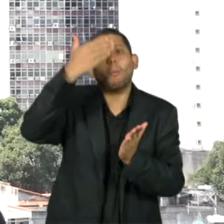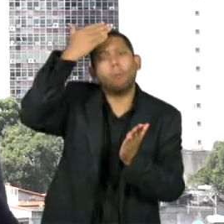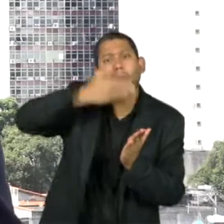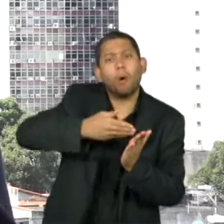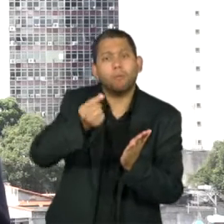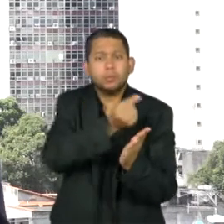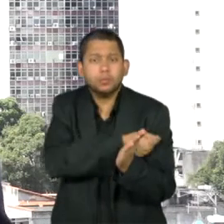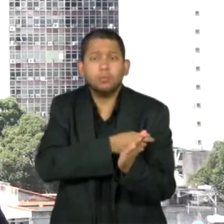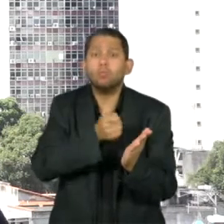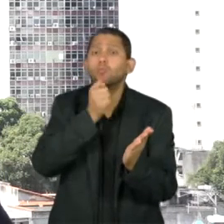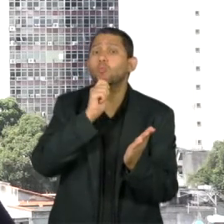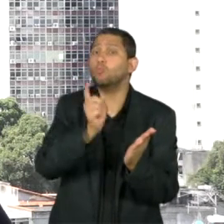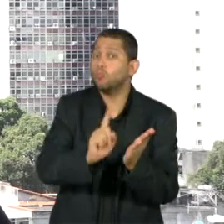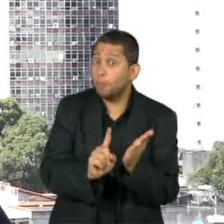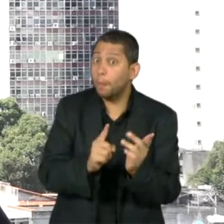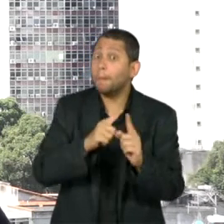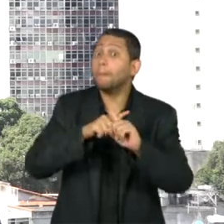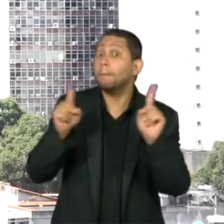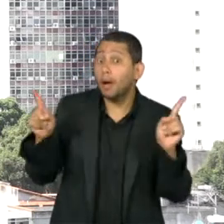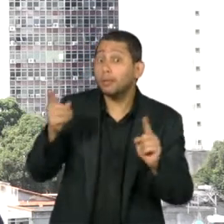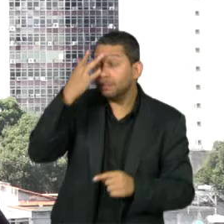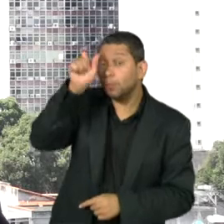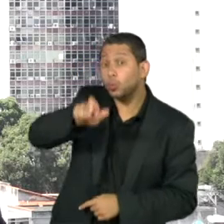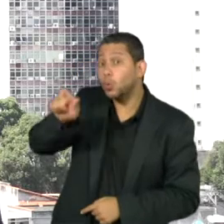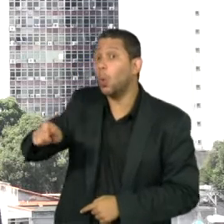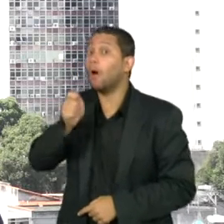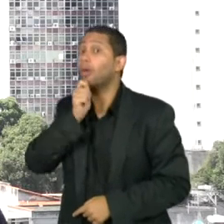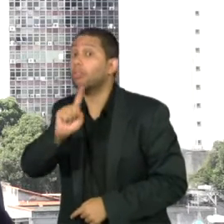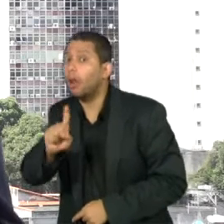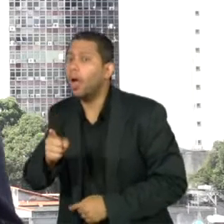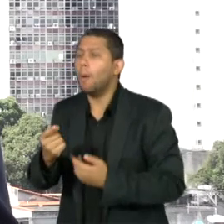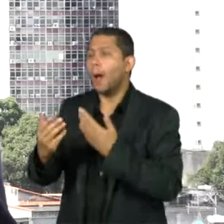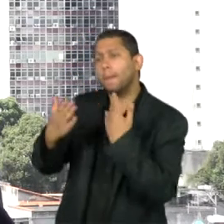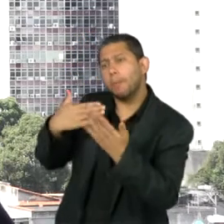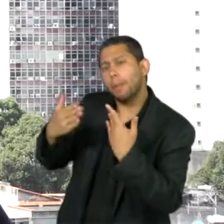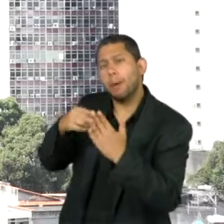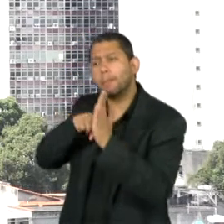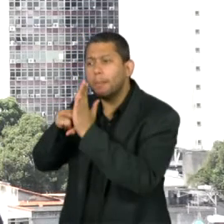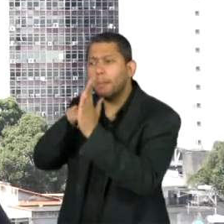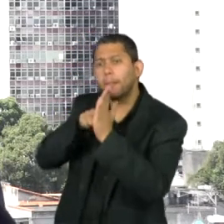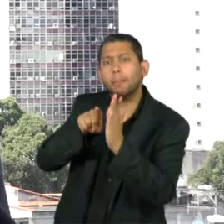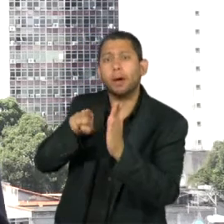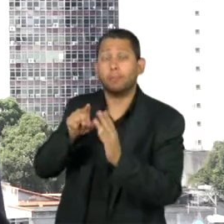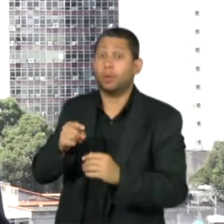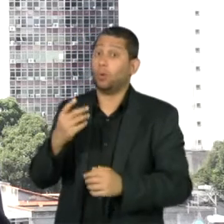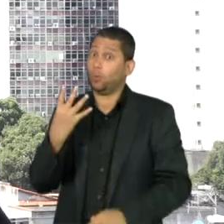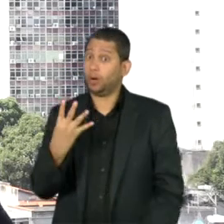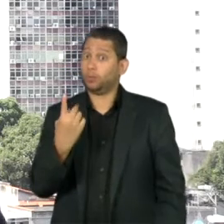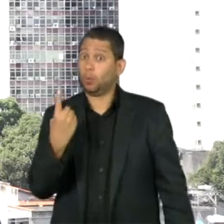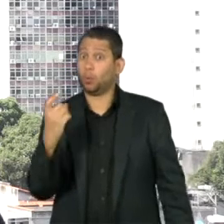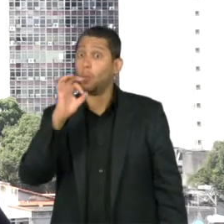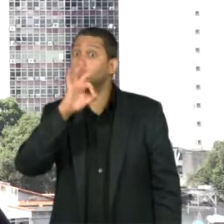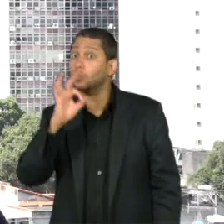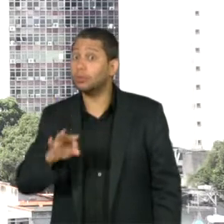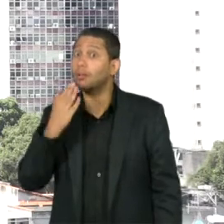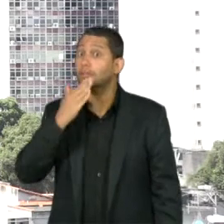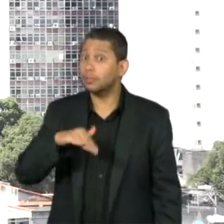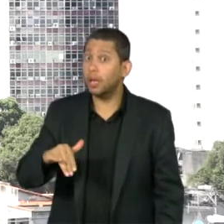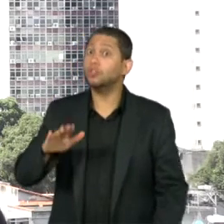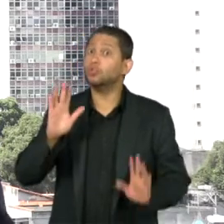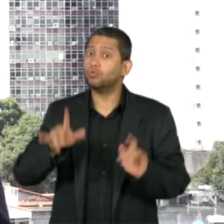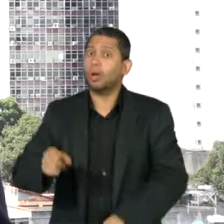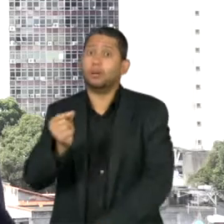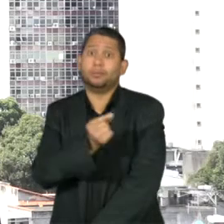vacinal, mas uma busca ativa será realizada nas escolas. Apenas 41% do total das crianças foram